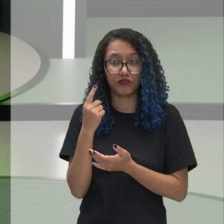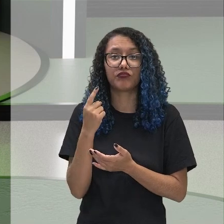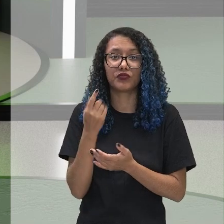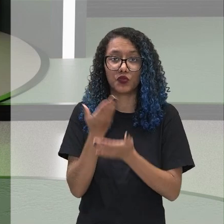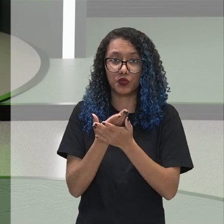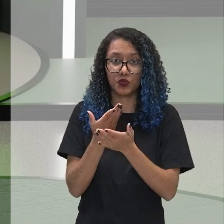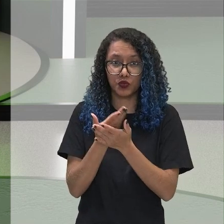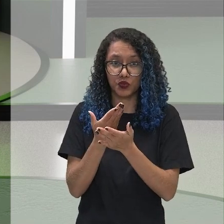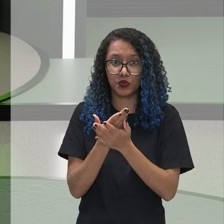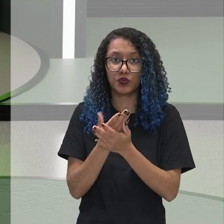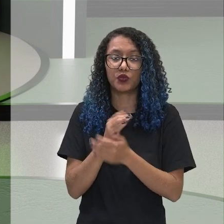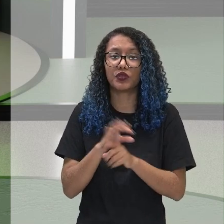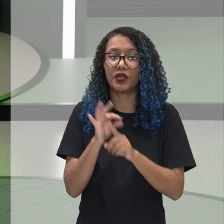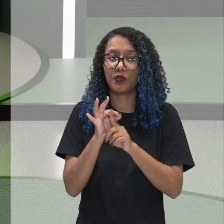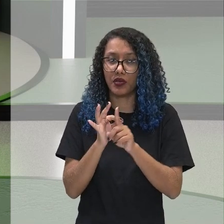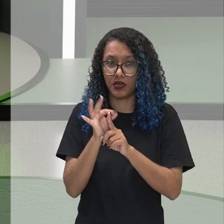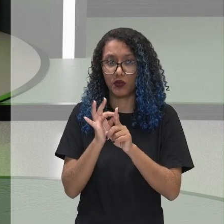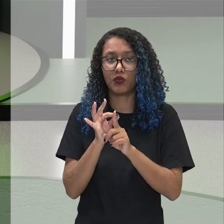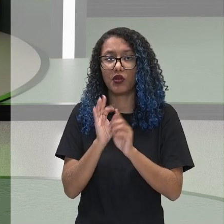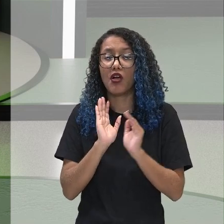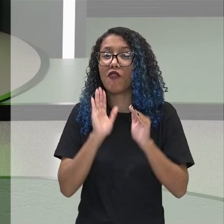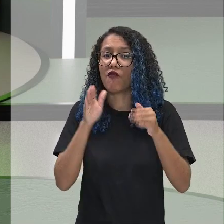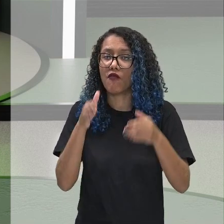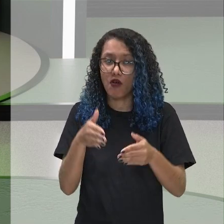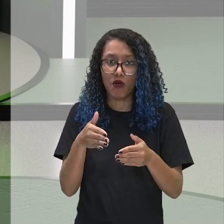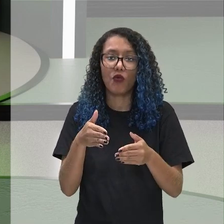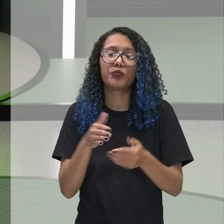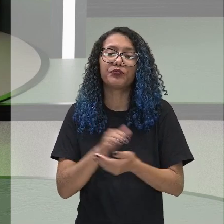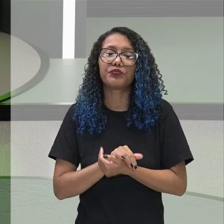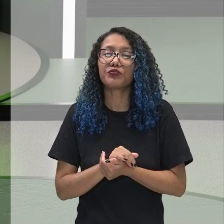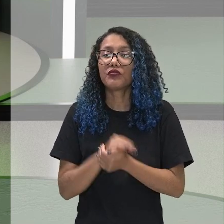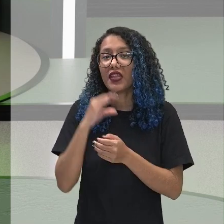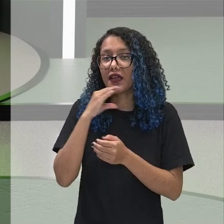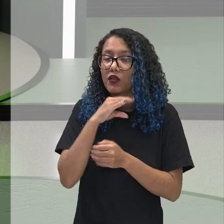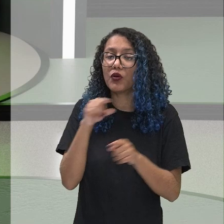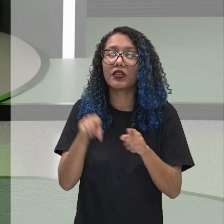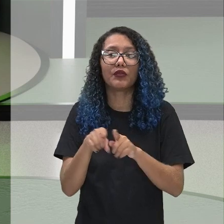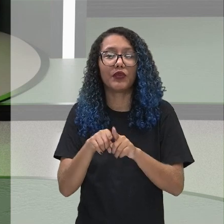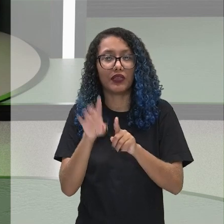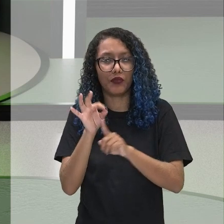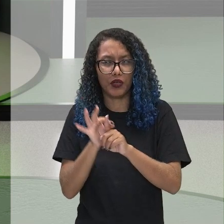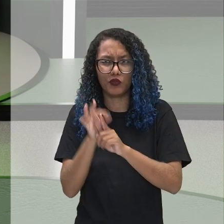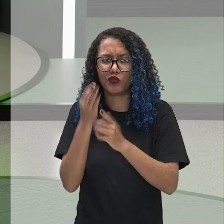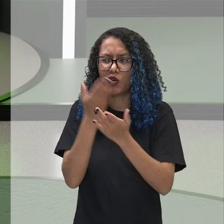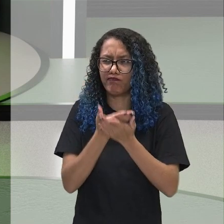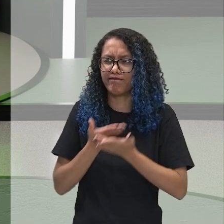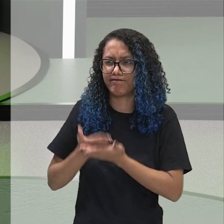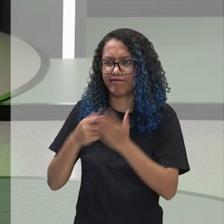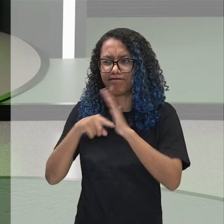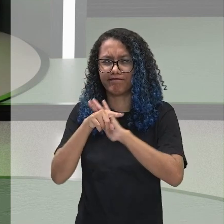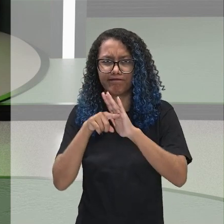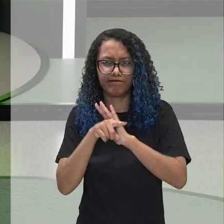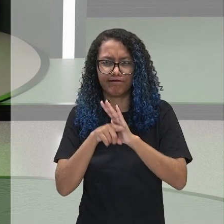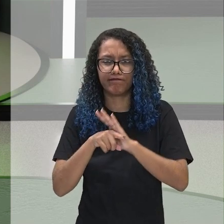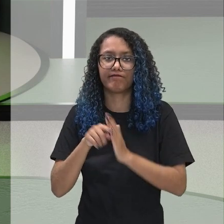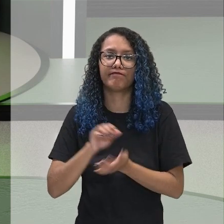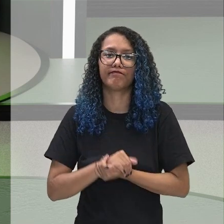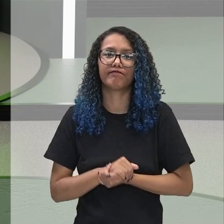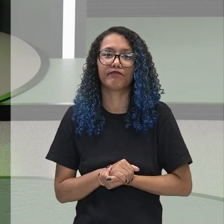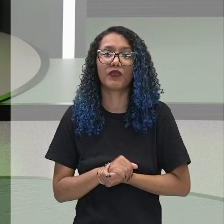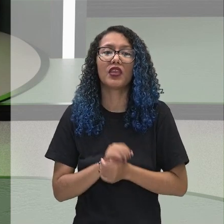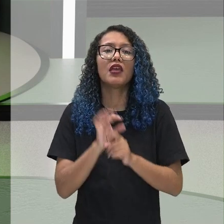a temperatura. Vamos lá ver o que é temperatura.